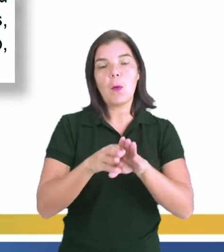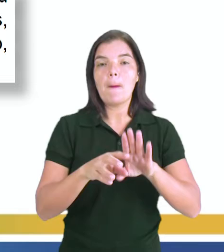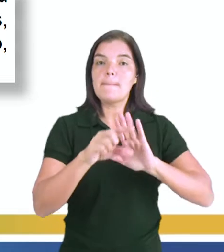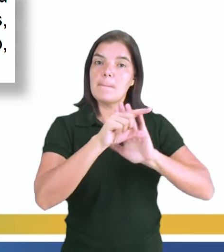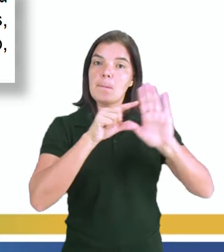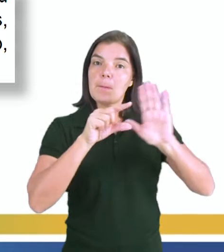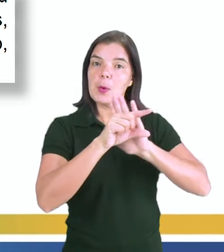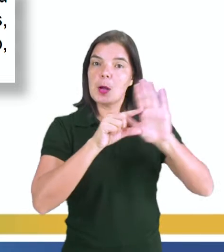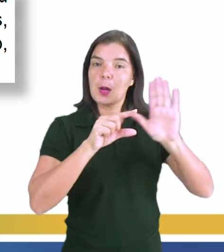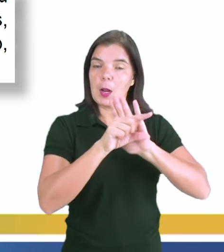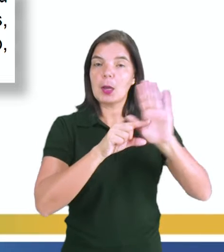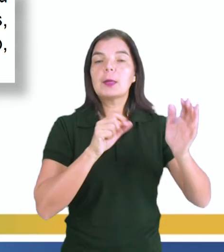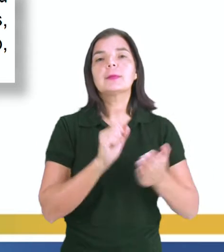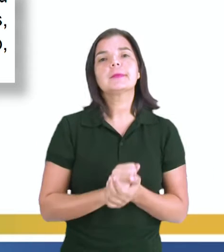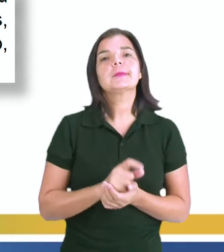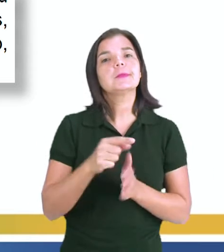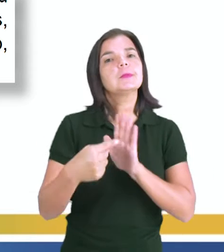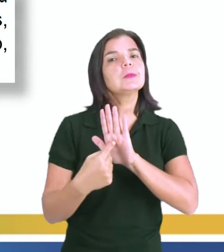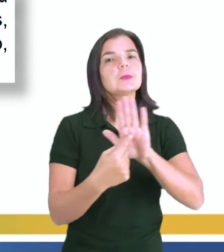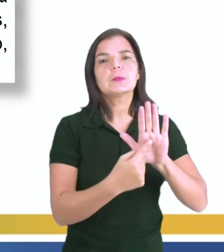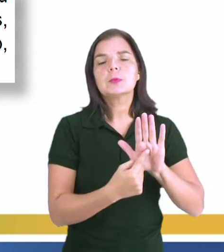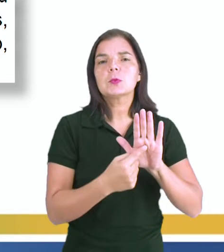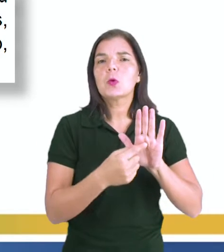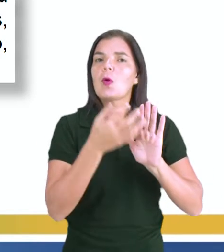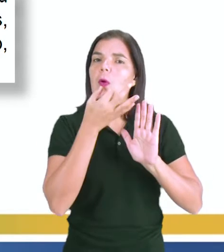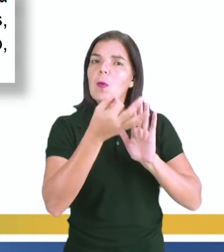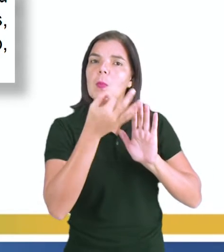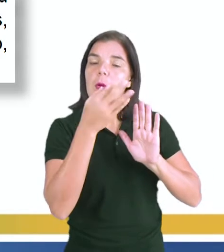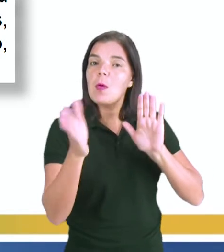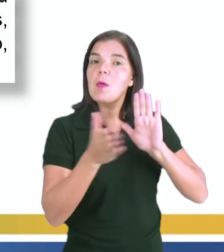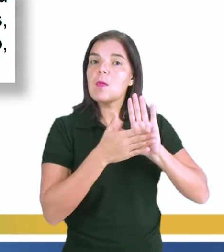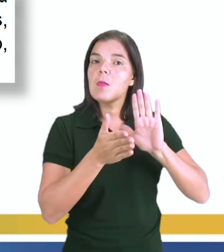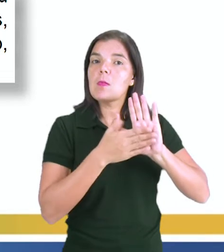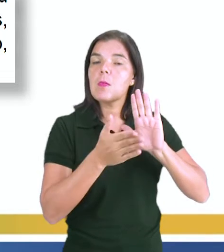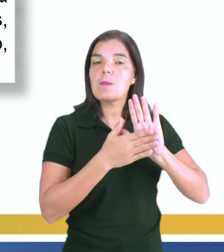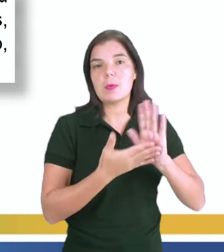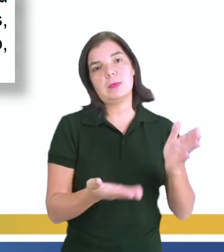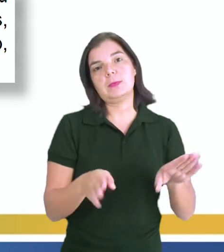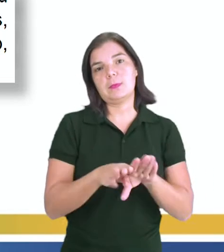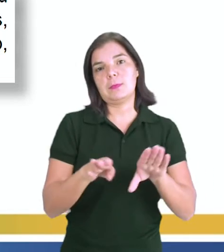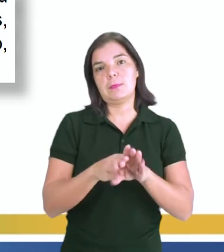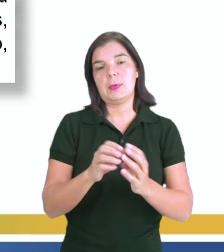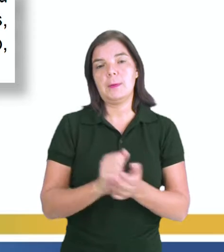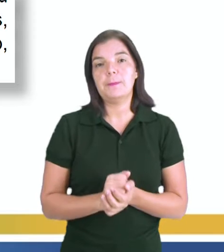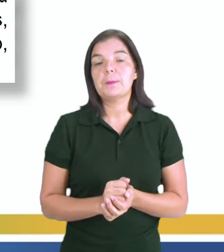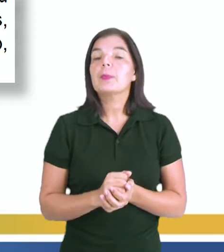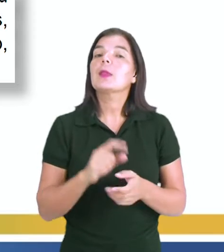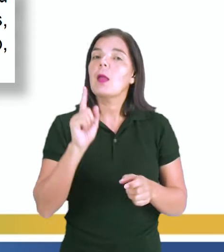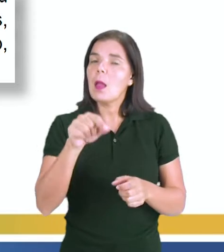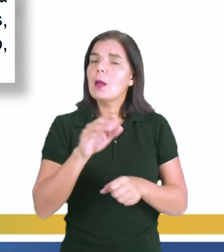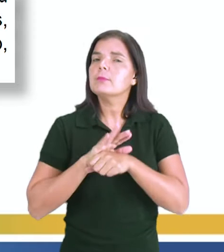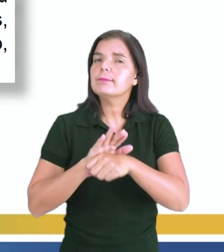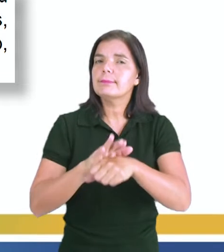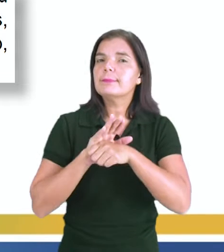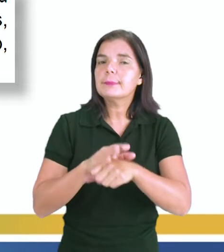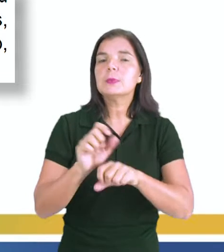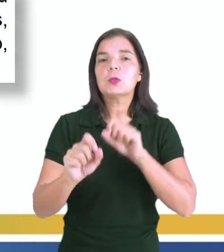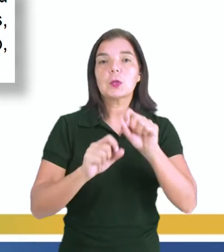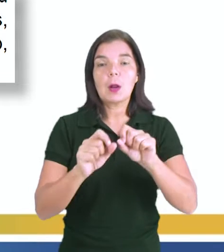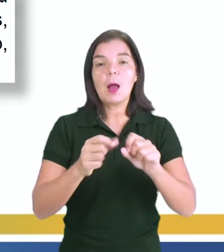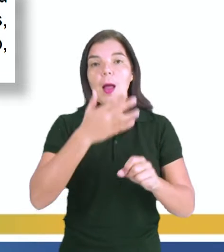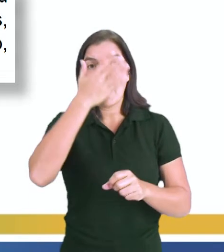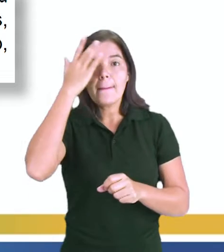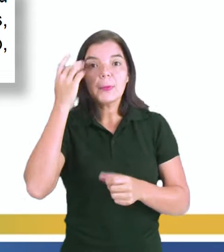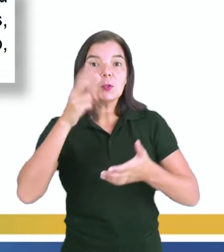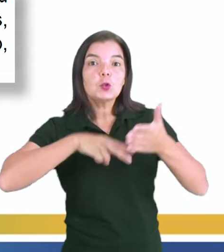parágrafos intermediários, seja apresentados os argumentos que comprovem o ponto de vista. Os argumentos são recursos para